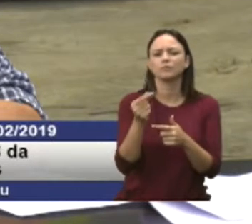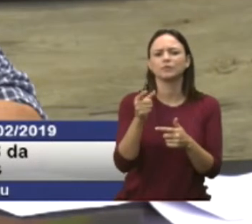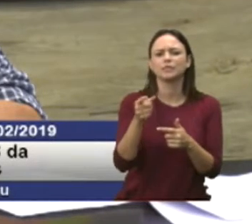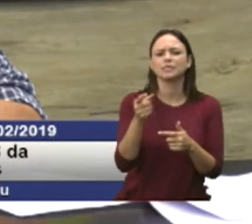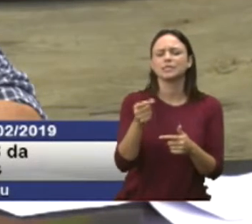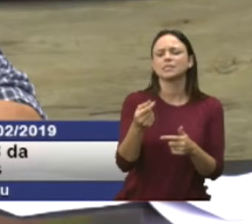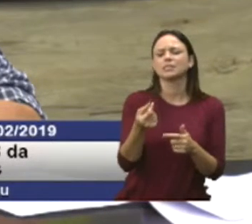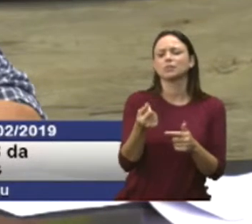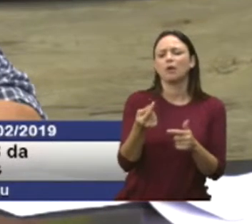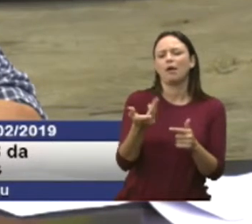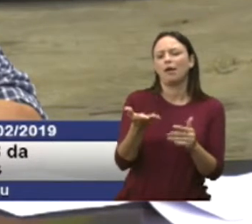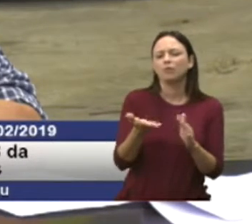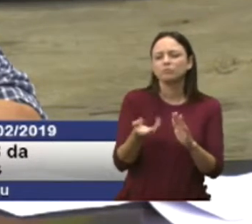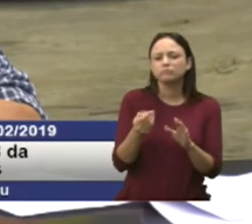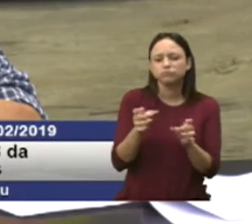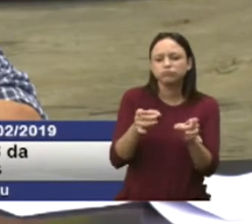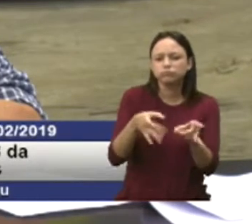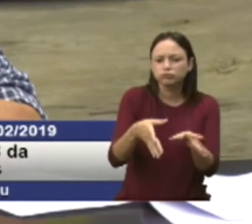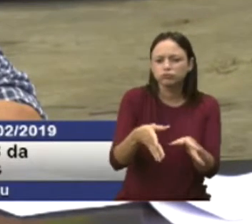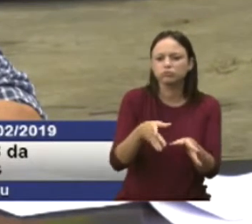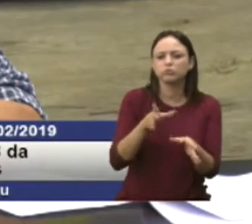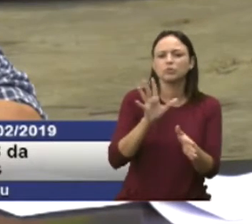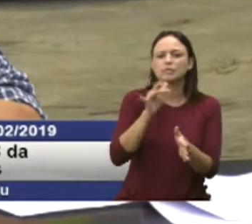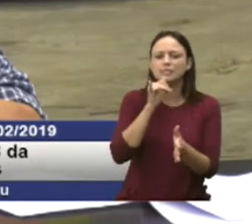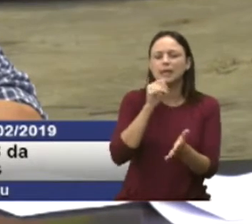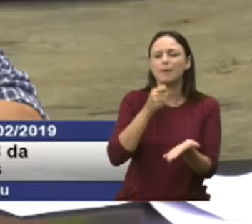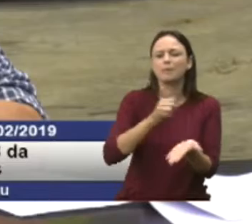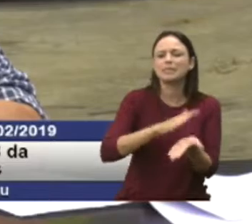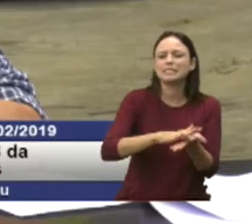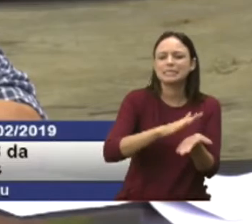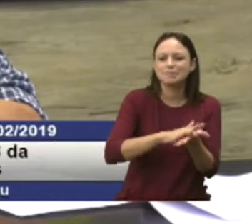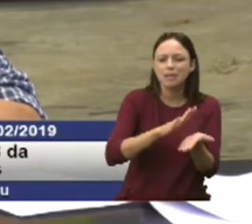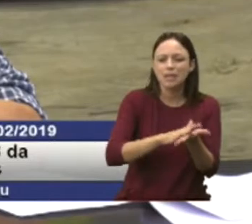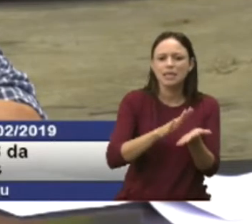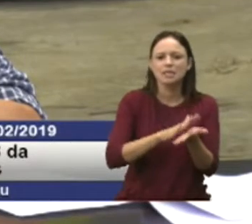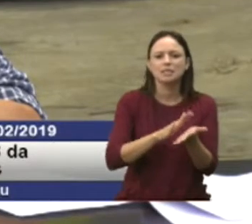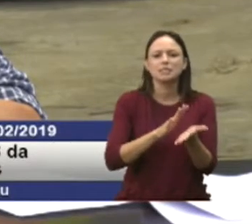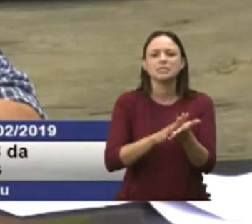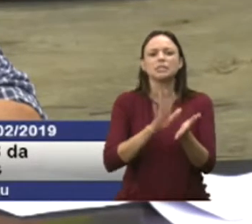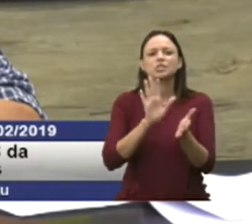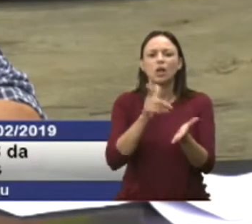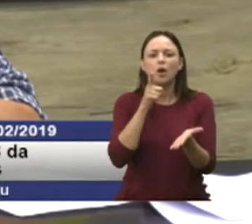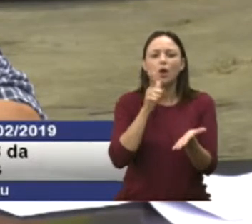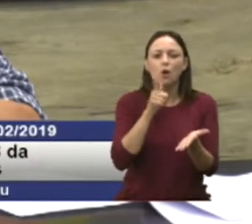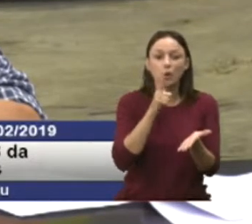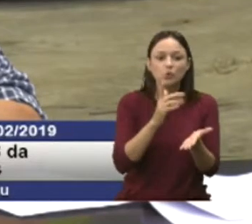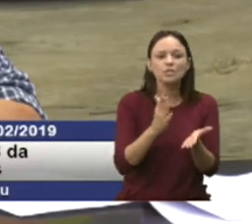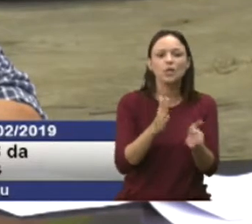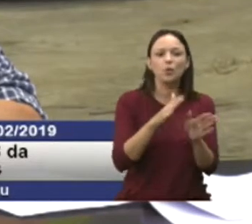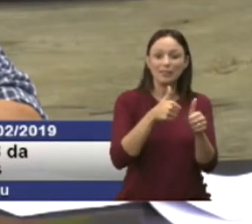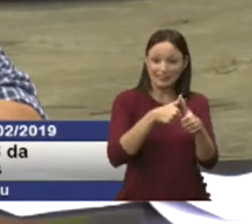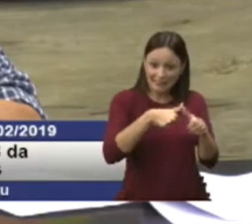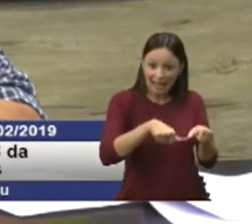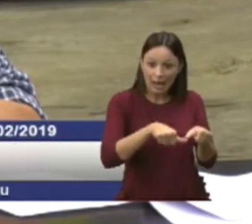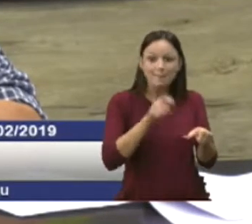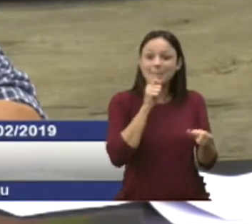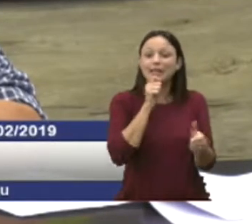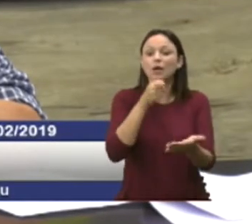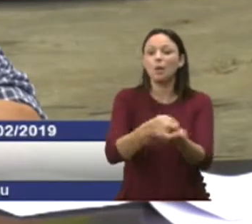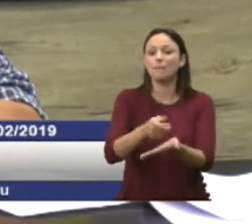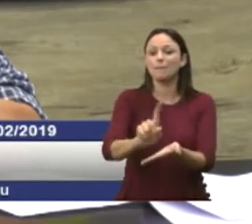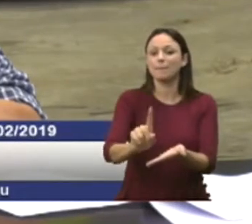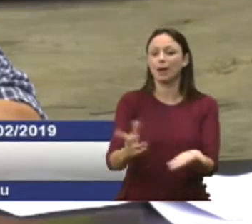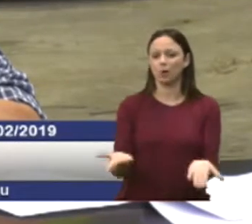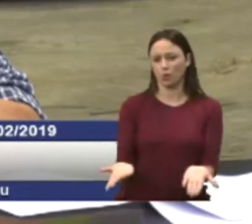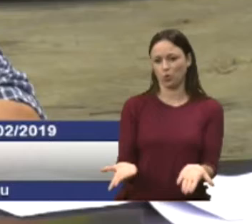tem despesas que já foram empenhadas e que ainda não foram nem liquidadas e pagas, que está